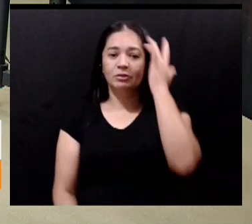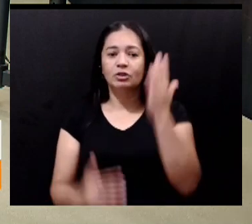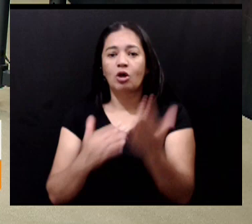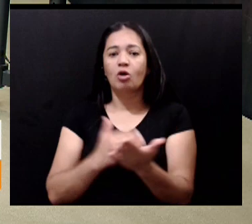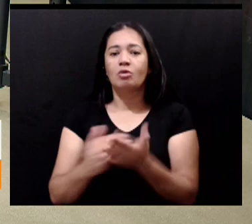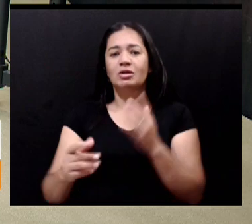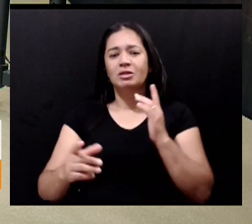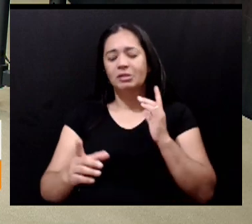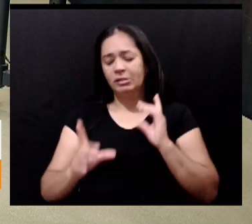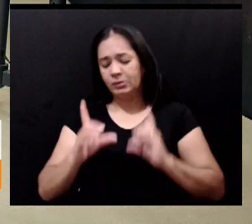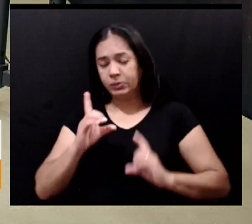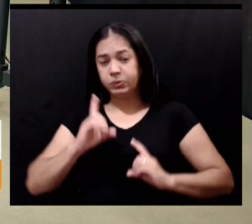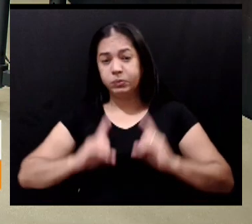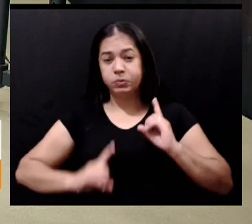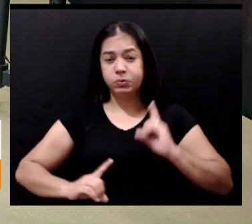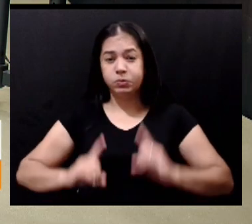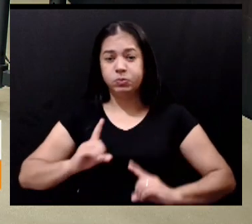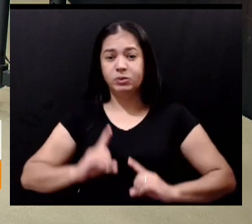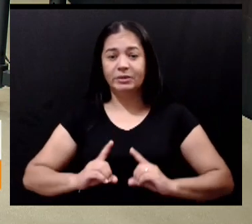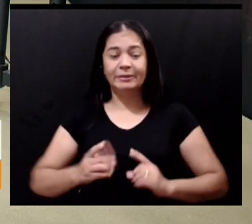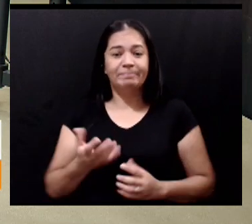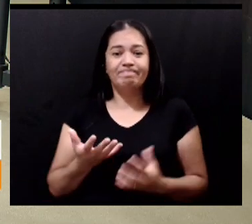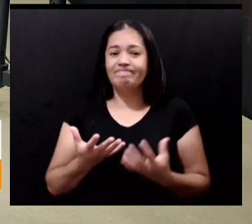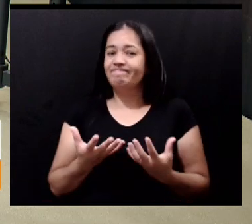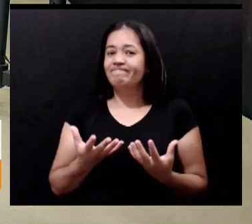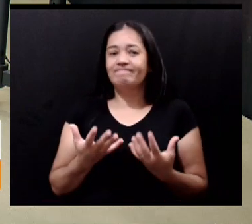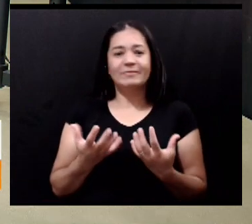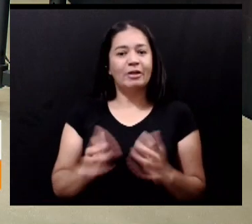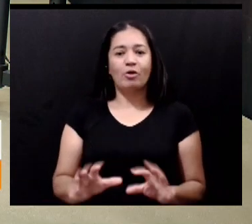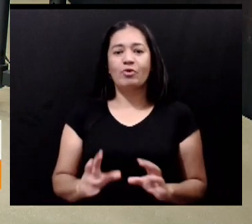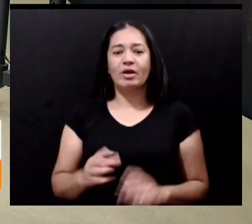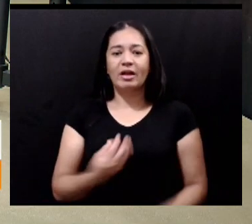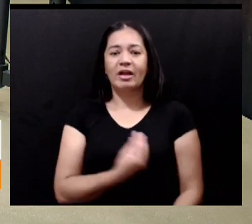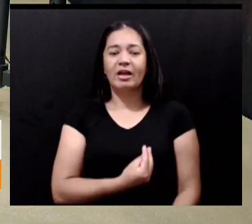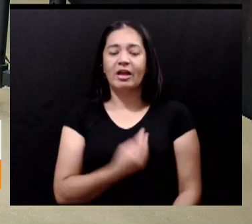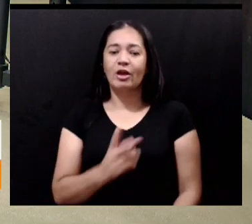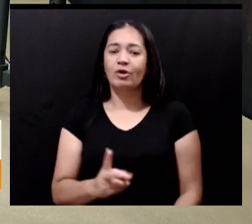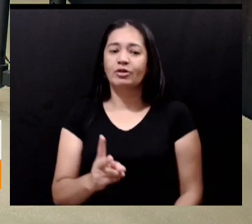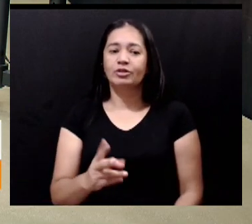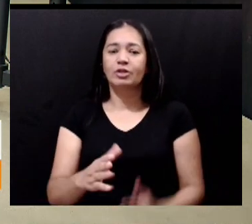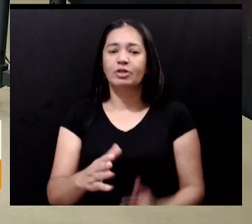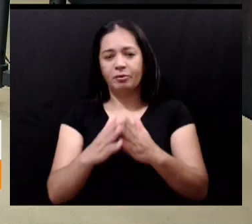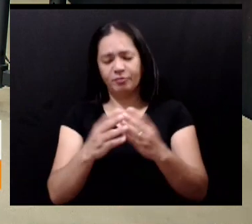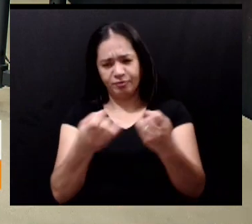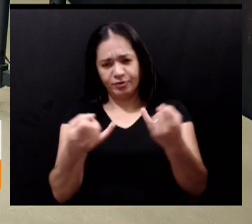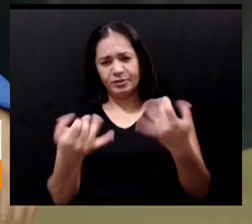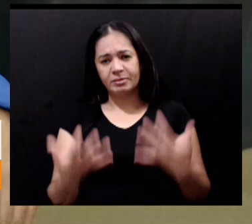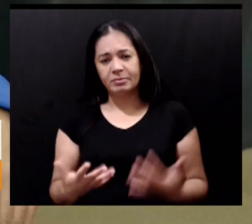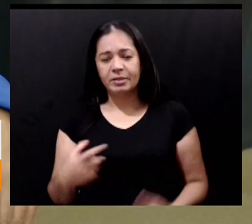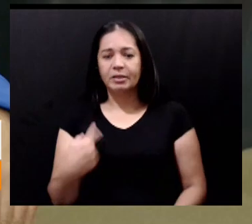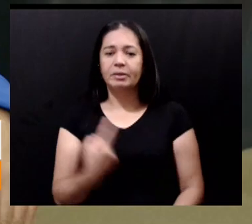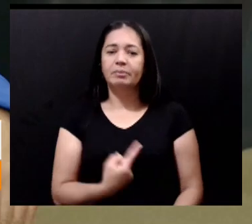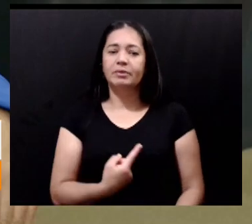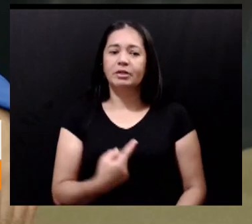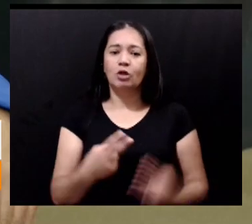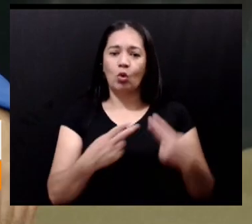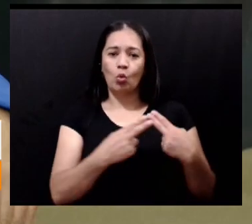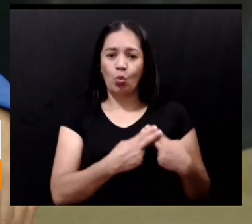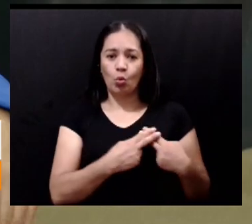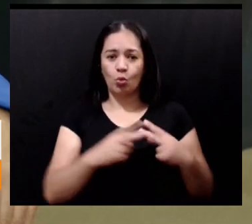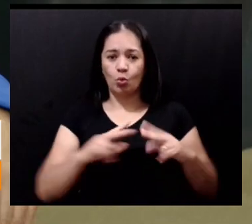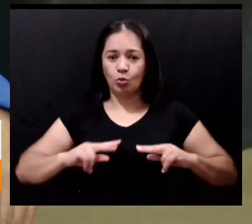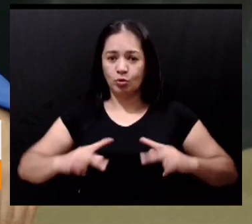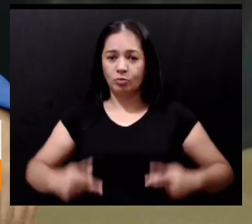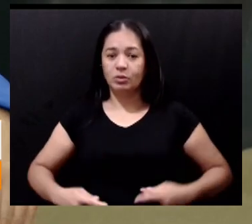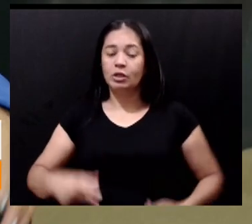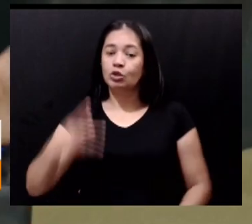um ciclo de não querer continuar. Então, eu gostaria que você explicasse para a gente um pouquinho sobre o luto humanizado que tem no seu livro e